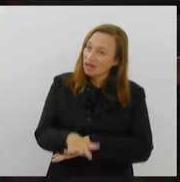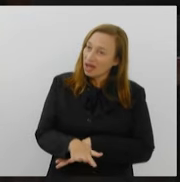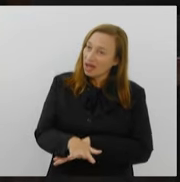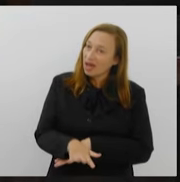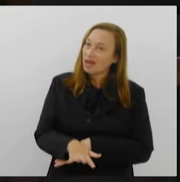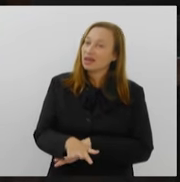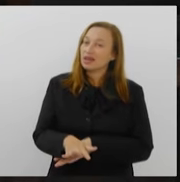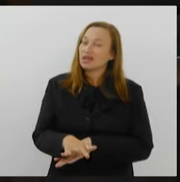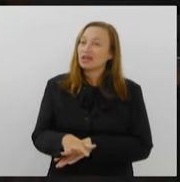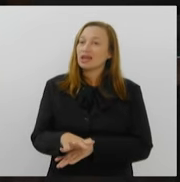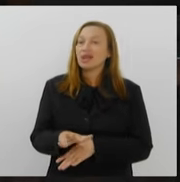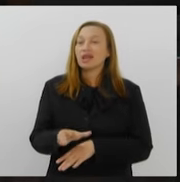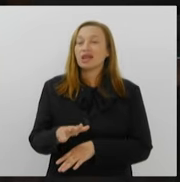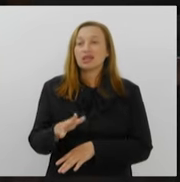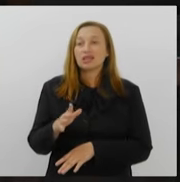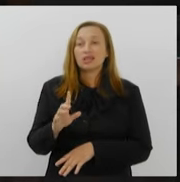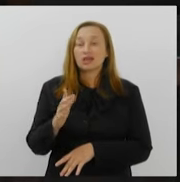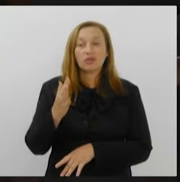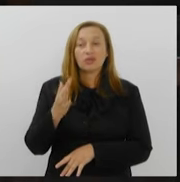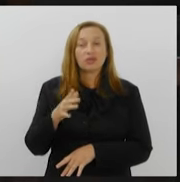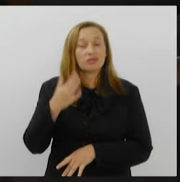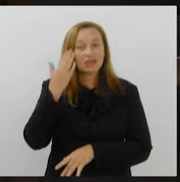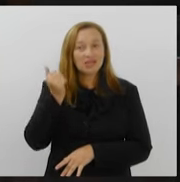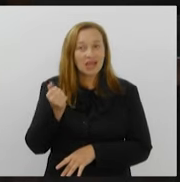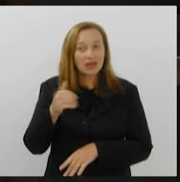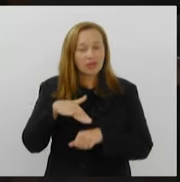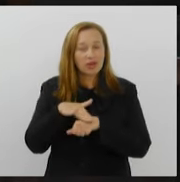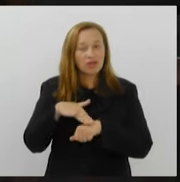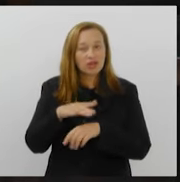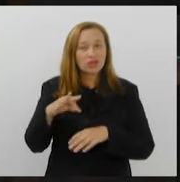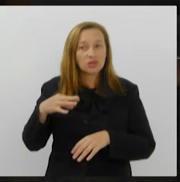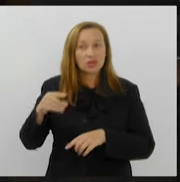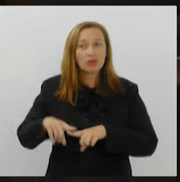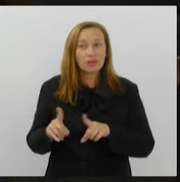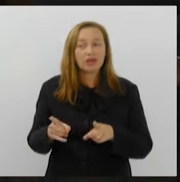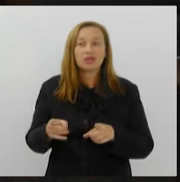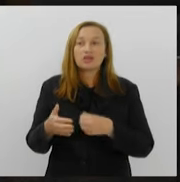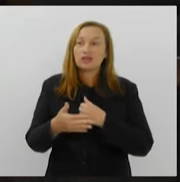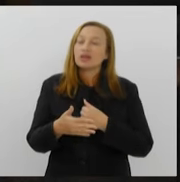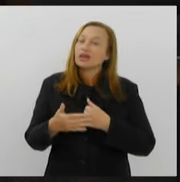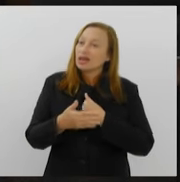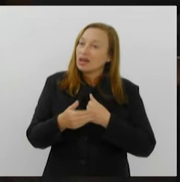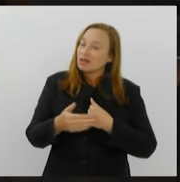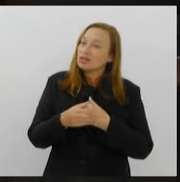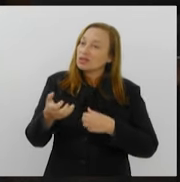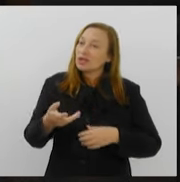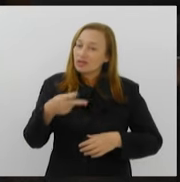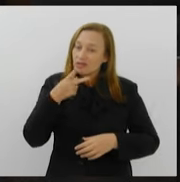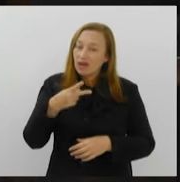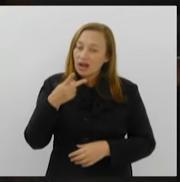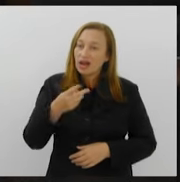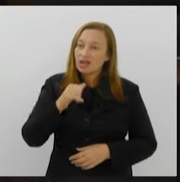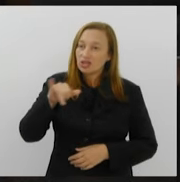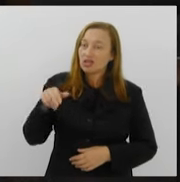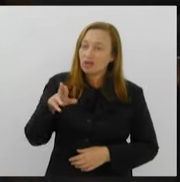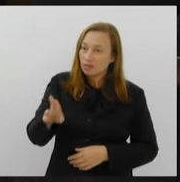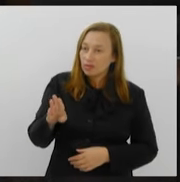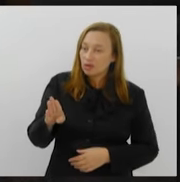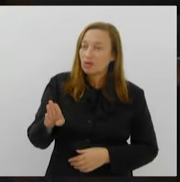bonde andando. Mas, carinhosamente, eu já queria antecipar o companheiro Jair Bittencourt